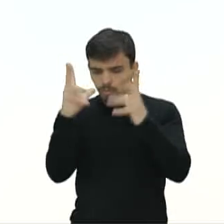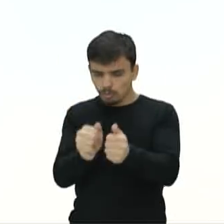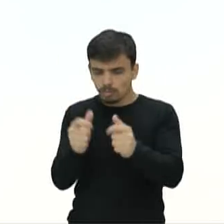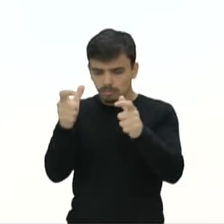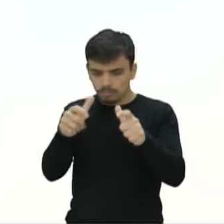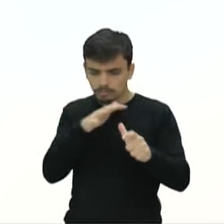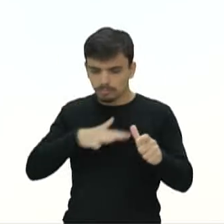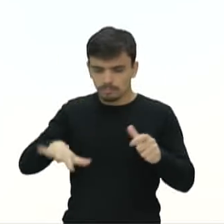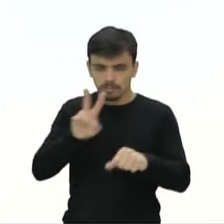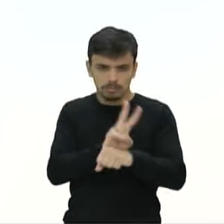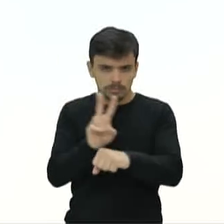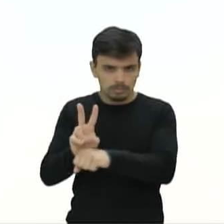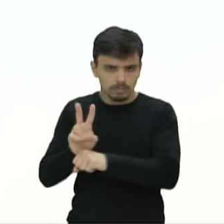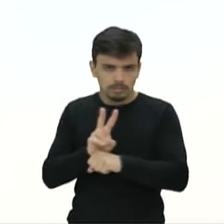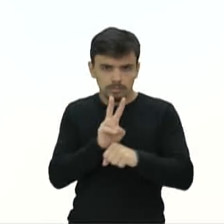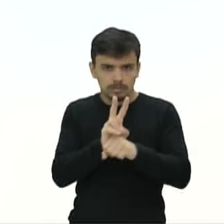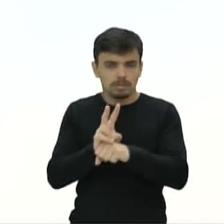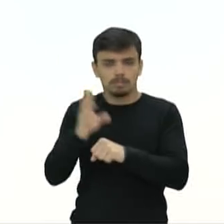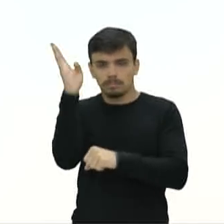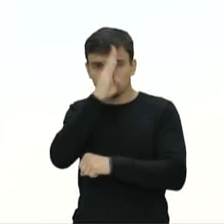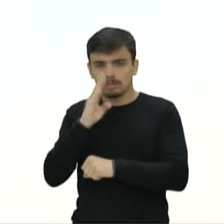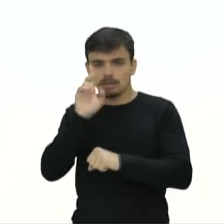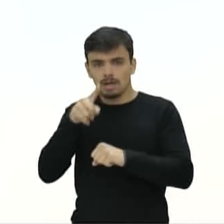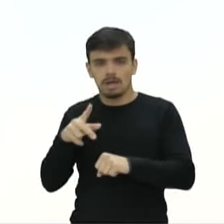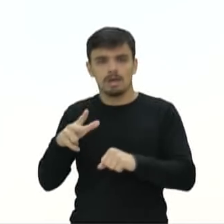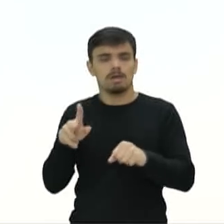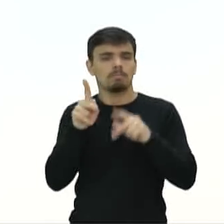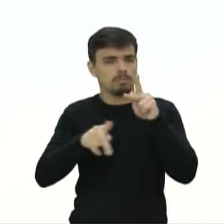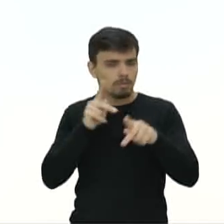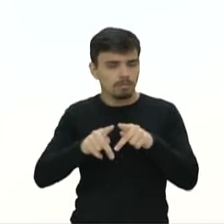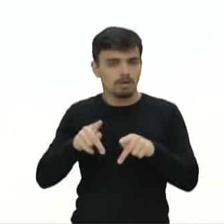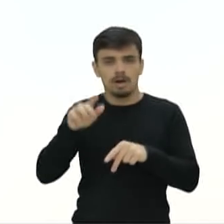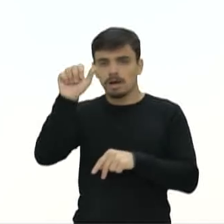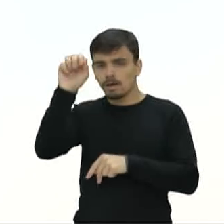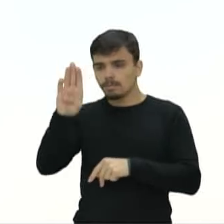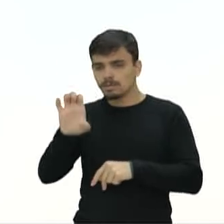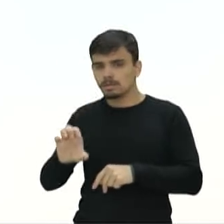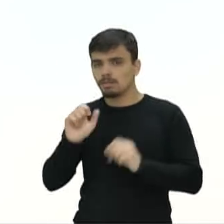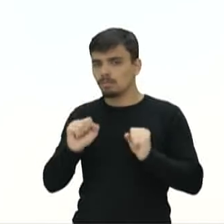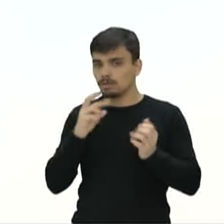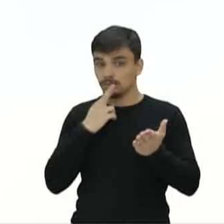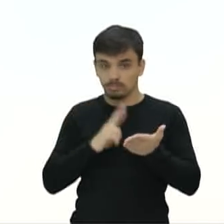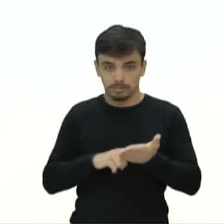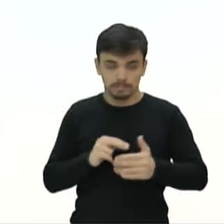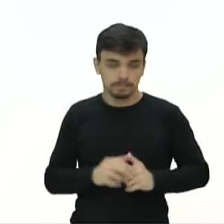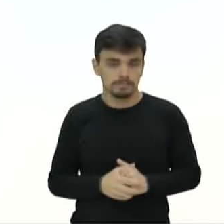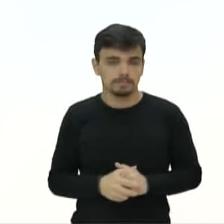brasileira são propriedades públicas. O que você acha? A, B ou C? Vai!